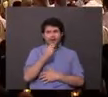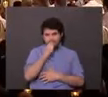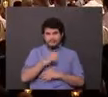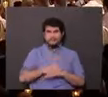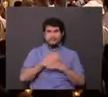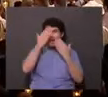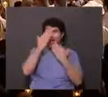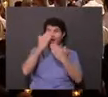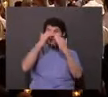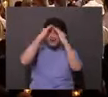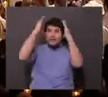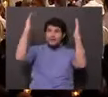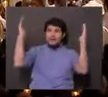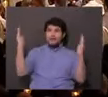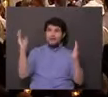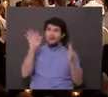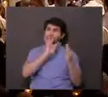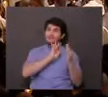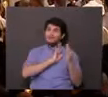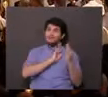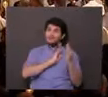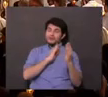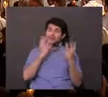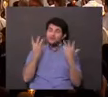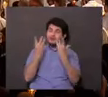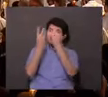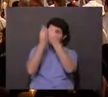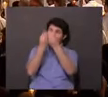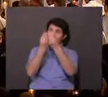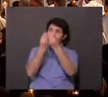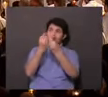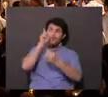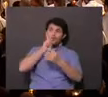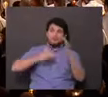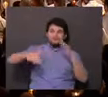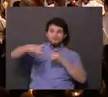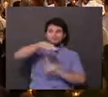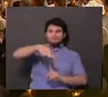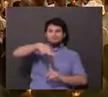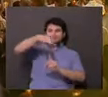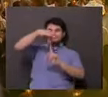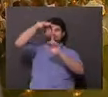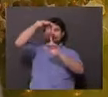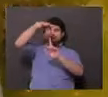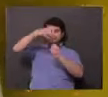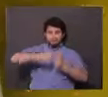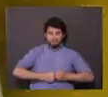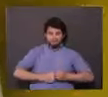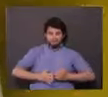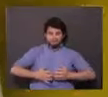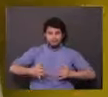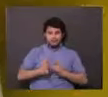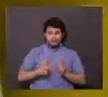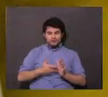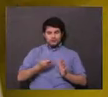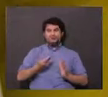Santa Maria, Mãe de Deus, rogai por nós, pecadores. Ave Maria, cheia de graça, o Senhor é convosco. Bendita sois vós entre as mulheres e bendito é o